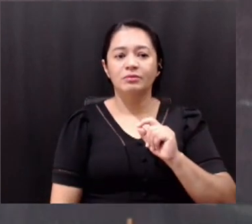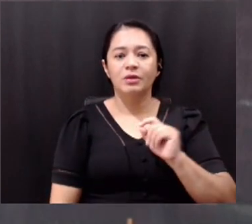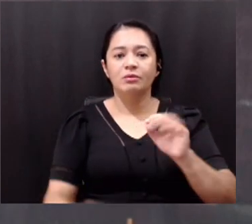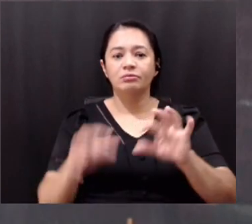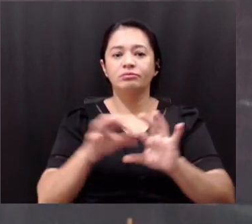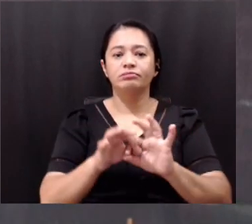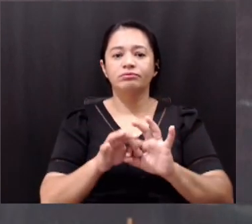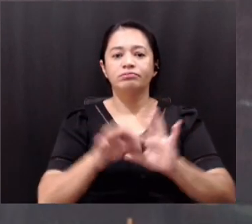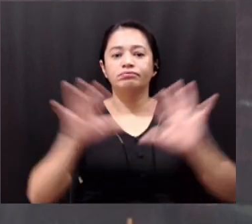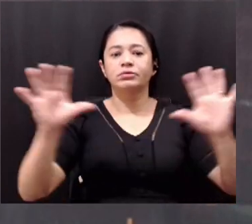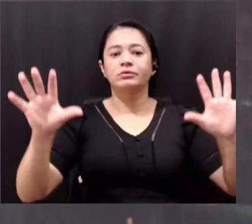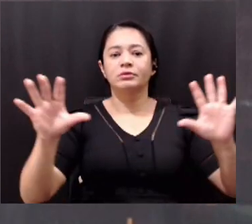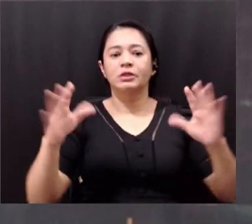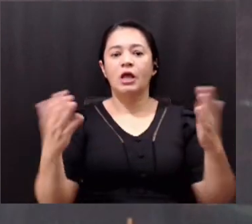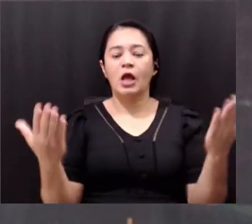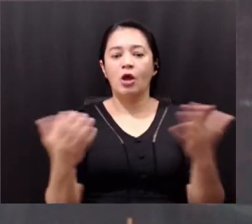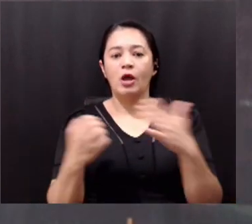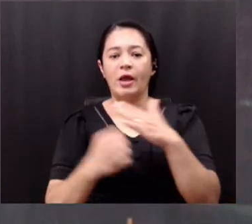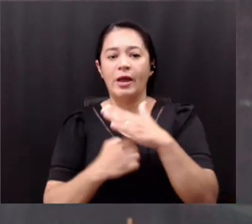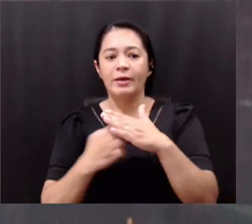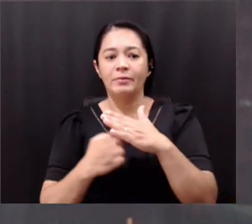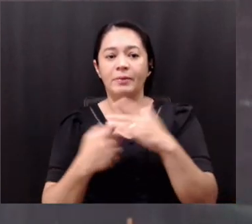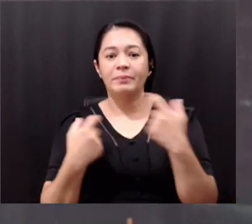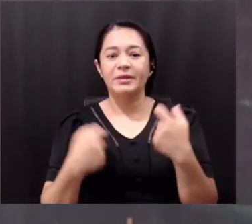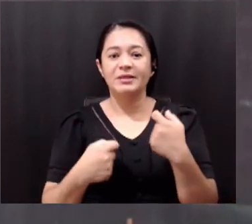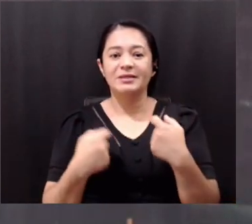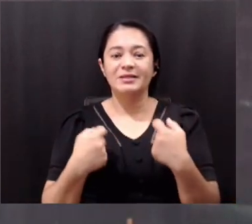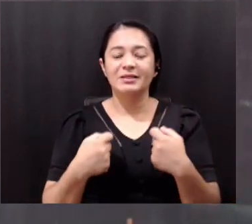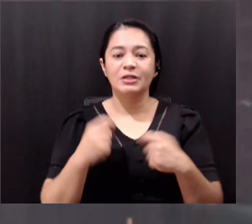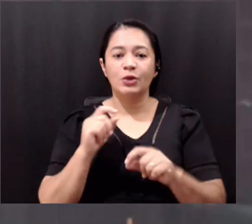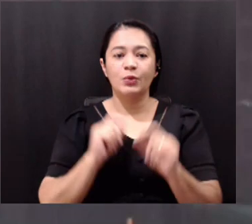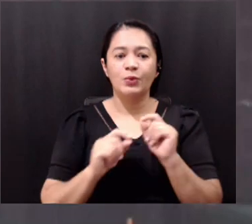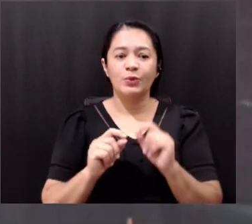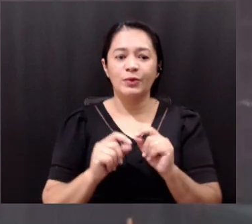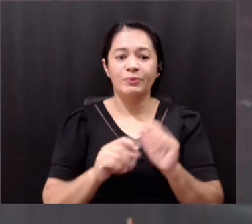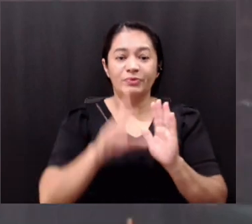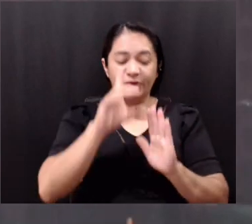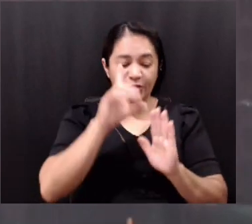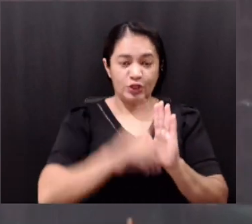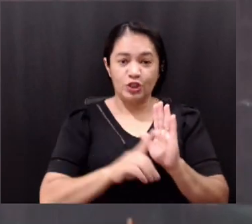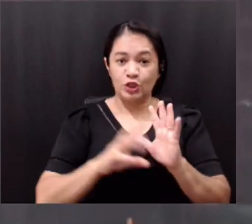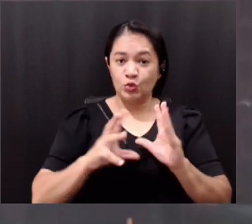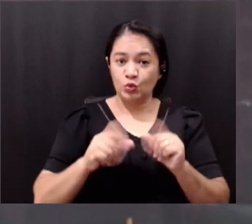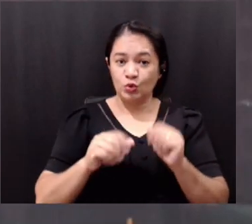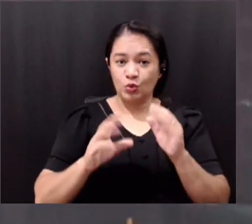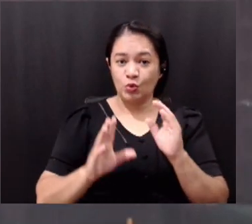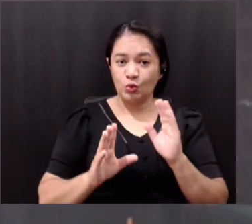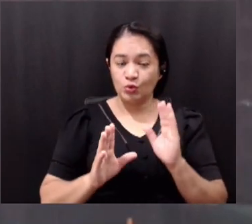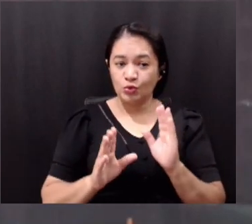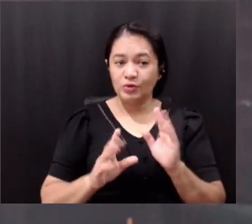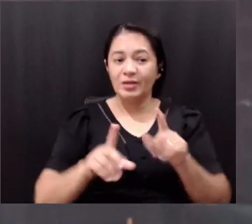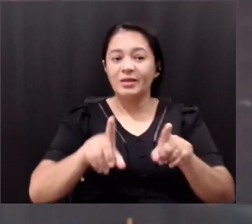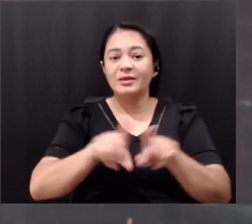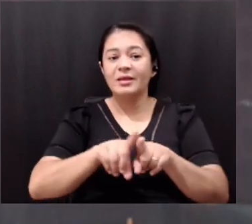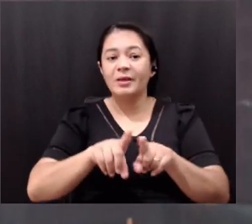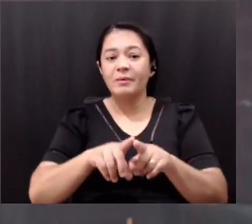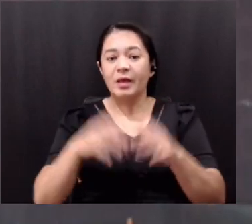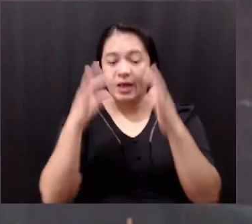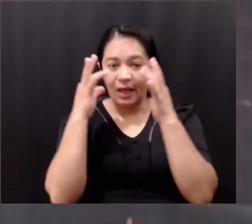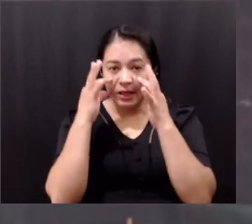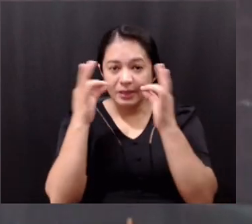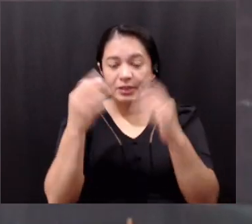empresas agora precisam estar, além de todos os direitos que estão legalmente previstos na legislação, estar atenta a esse outro direito. O funcionário